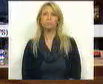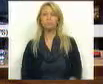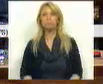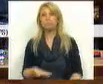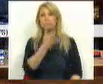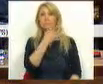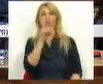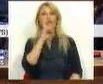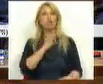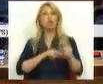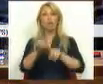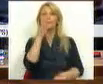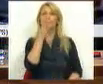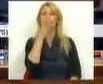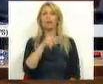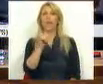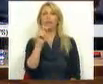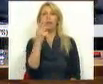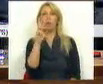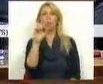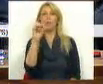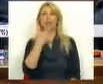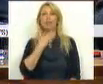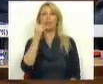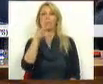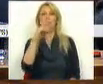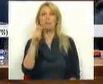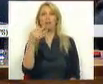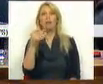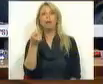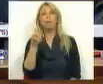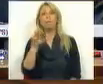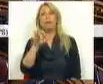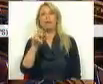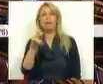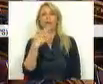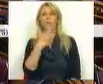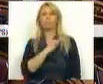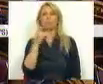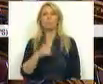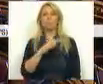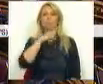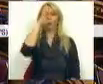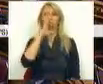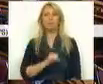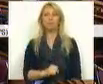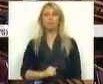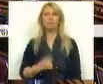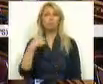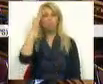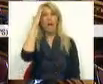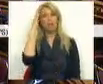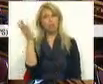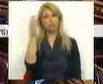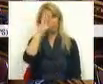A senhora deputada Eurídice Pereira. Muito obrigada, Sr. Presidente. Sr. Ministro, julgo que é do seu